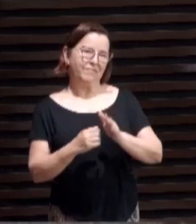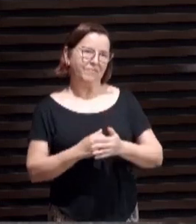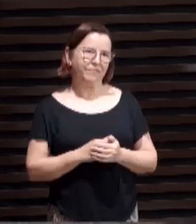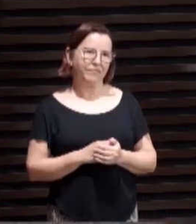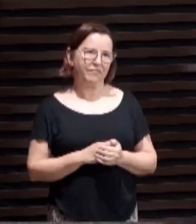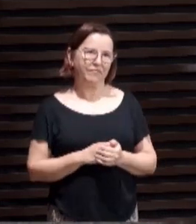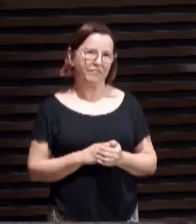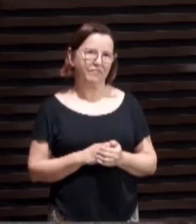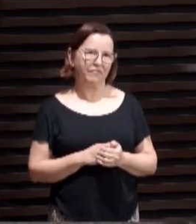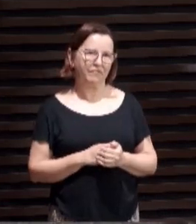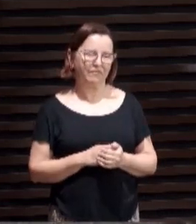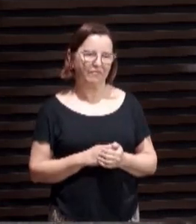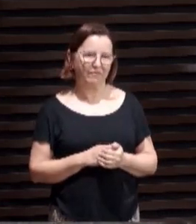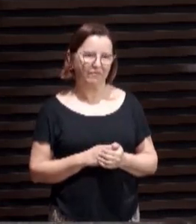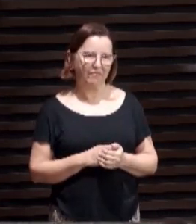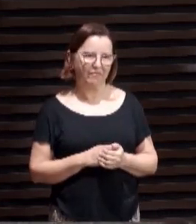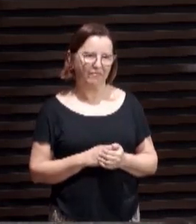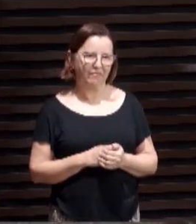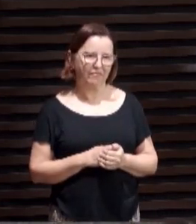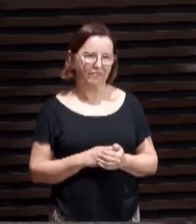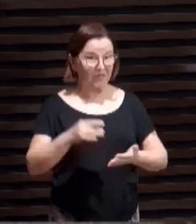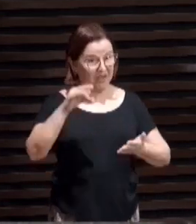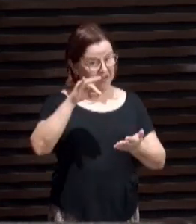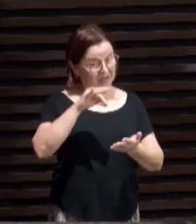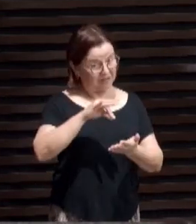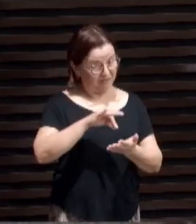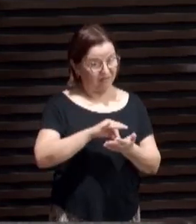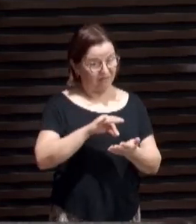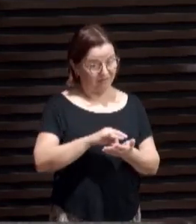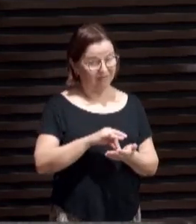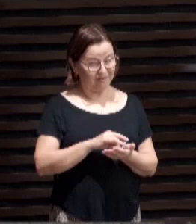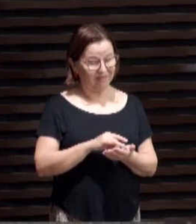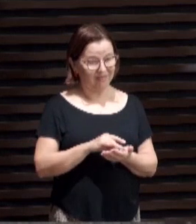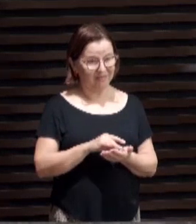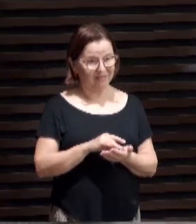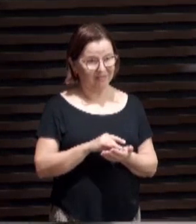é de fato algo real?